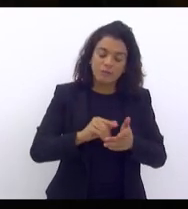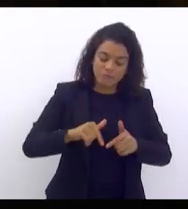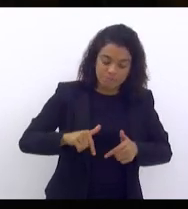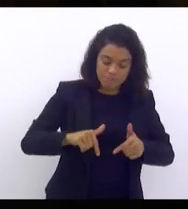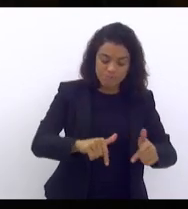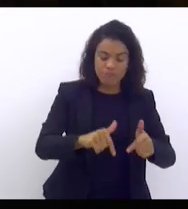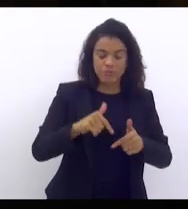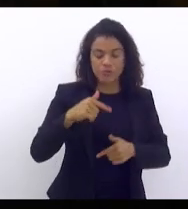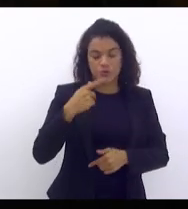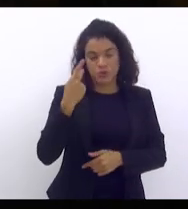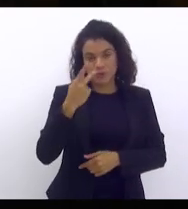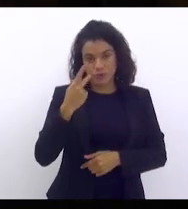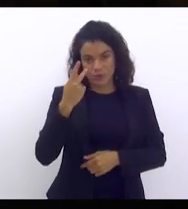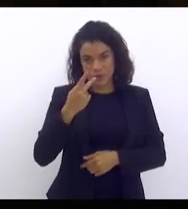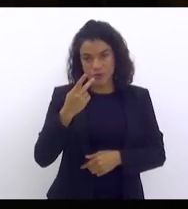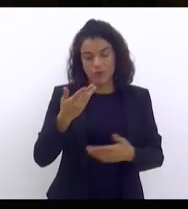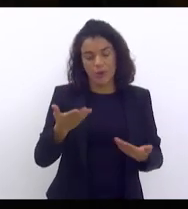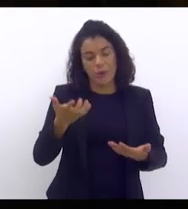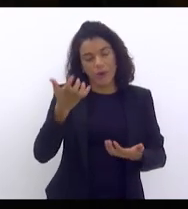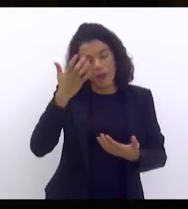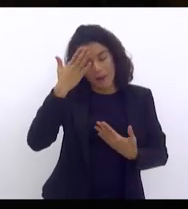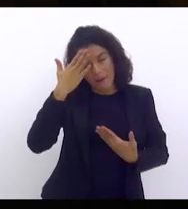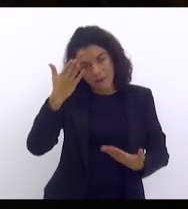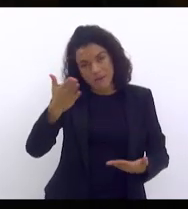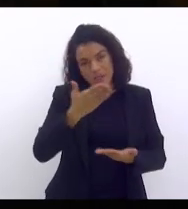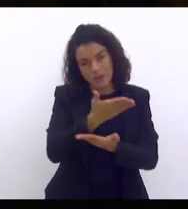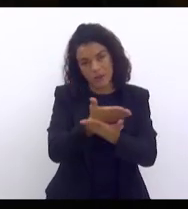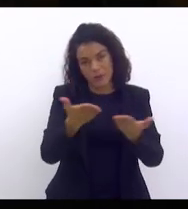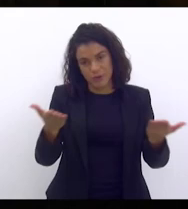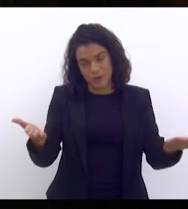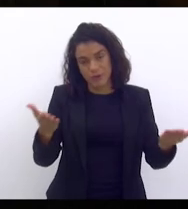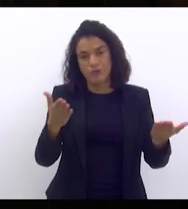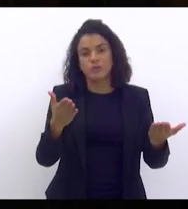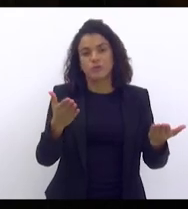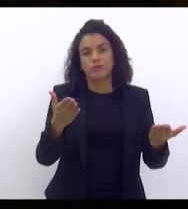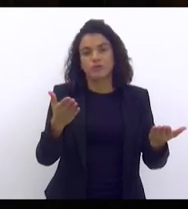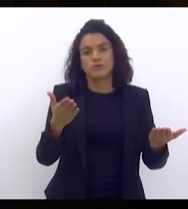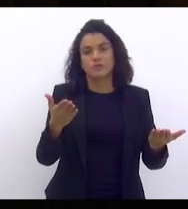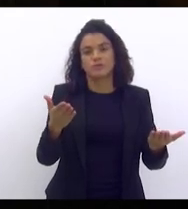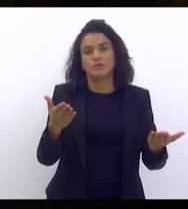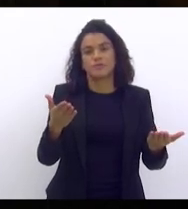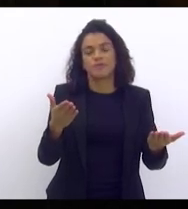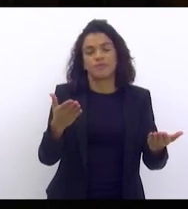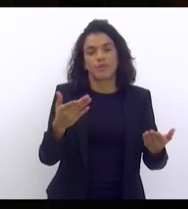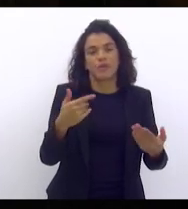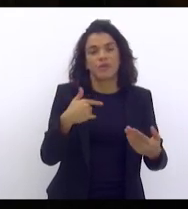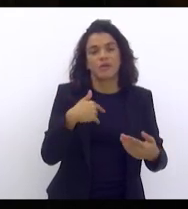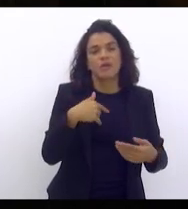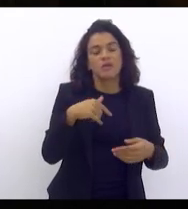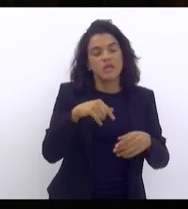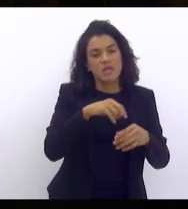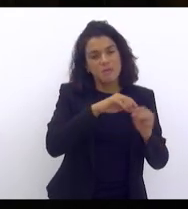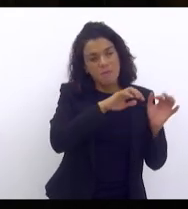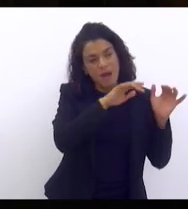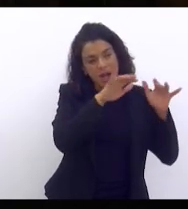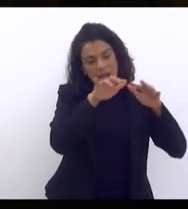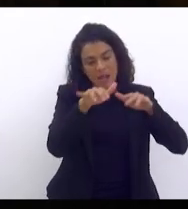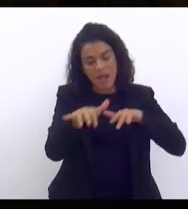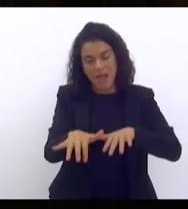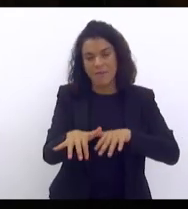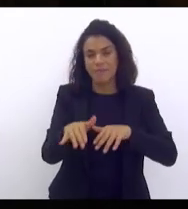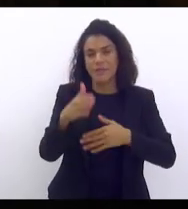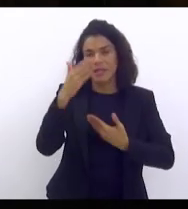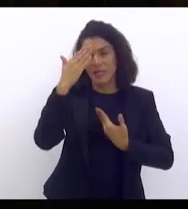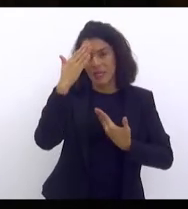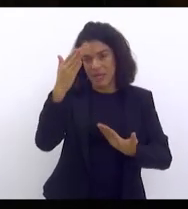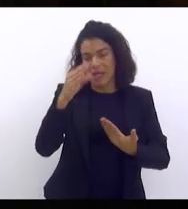Então, eu quero agradecer aqui a todos vocês que se deslocaram das suas bases e agradecer